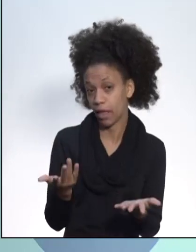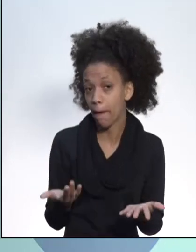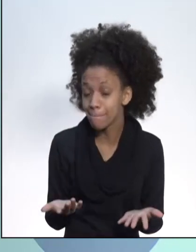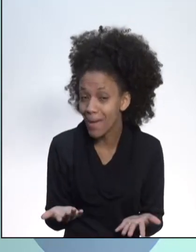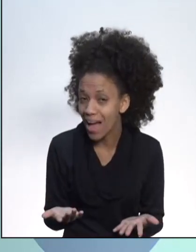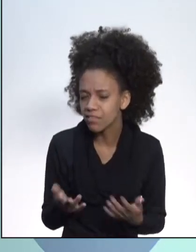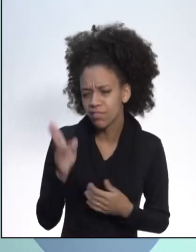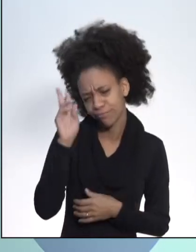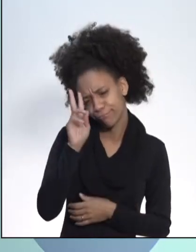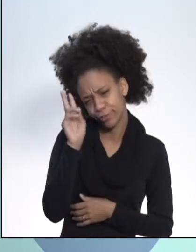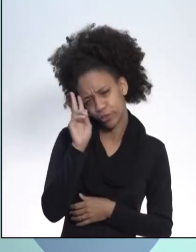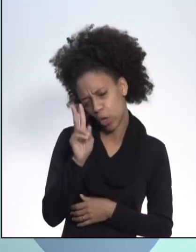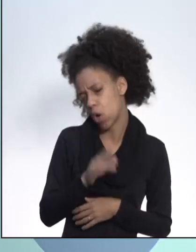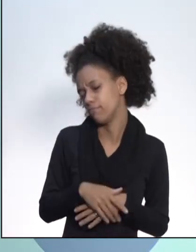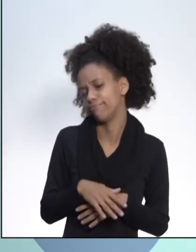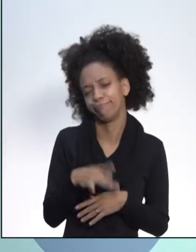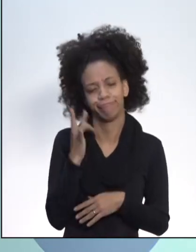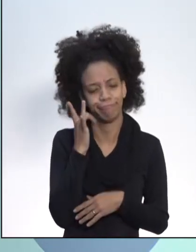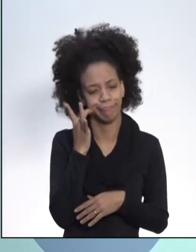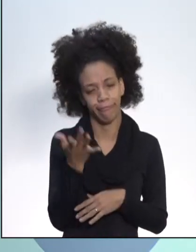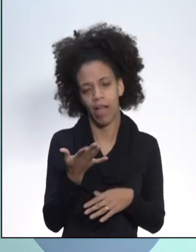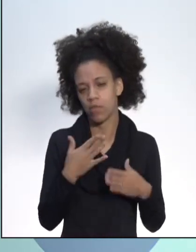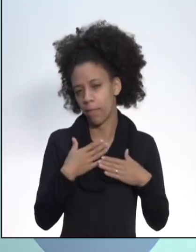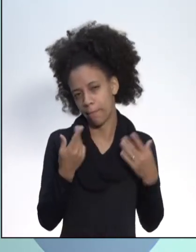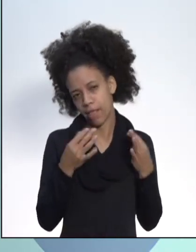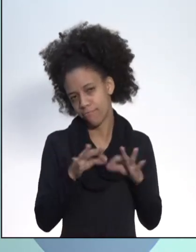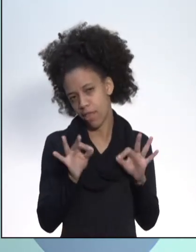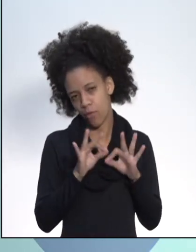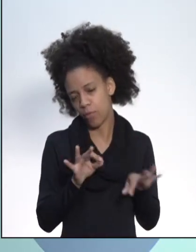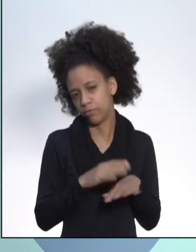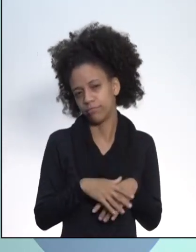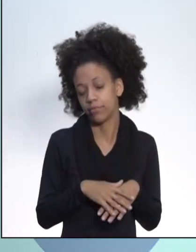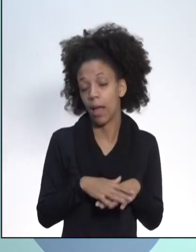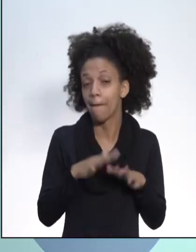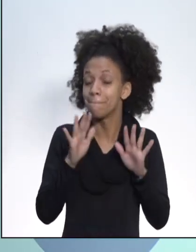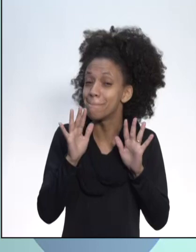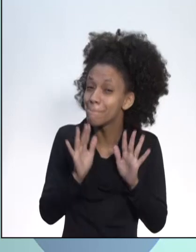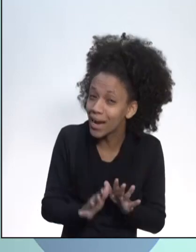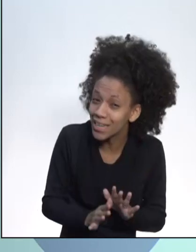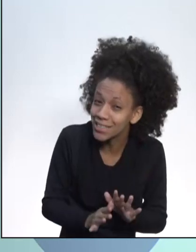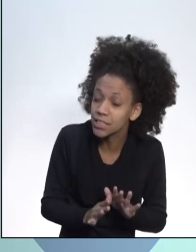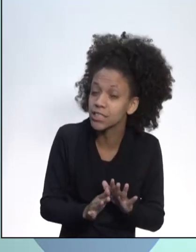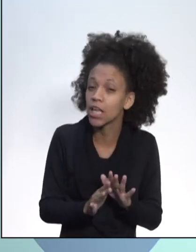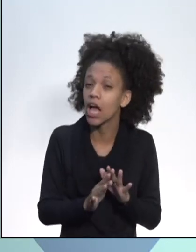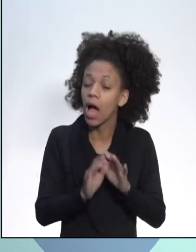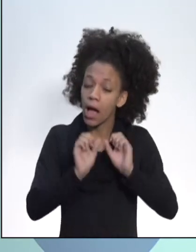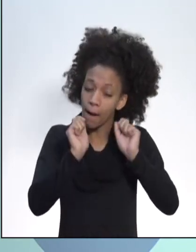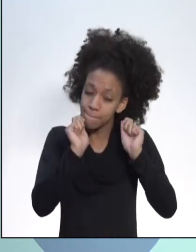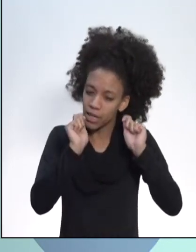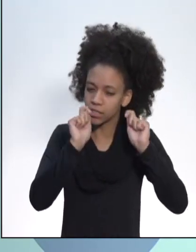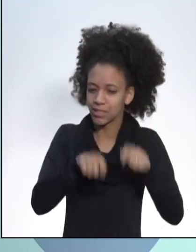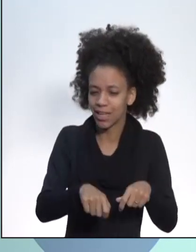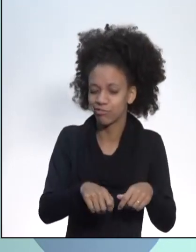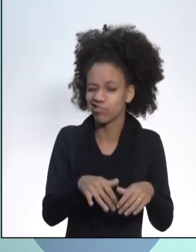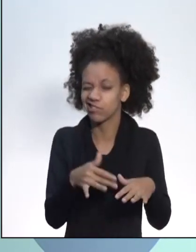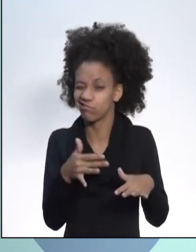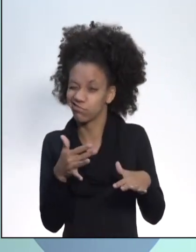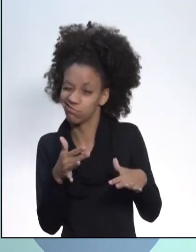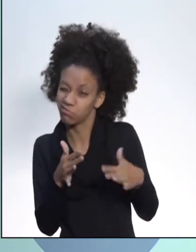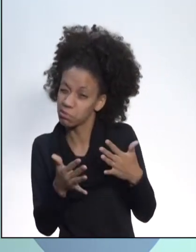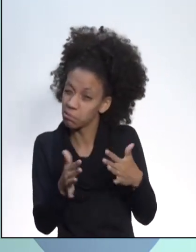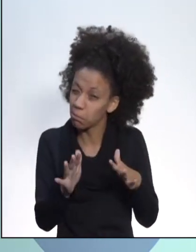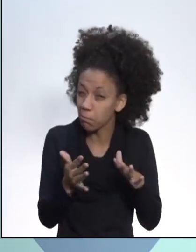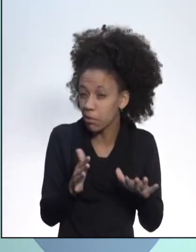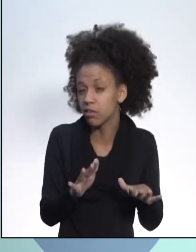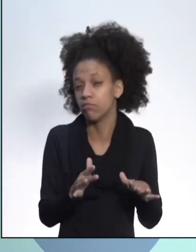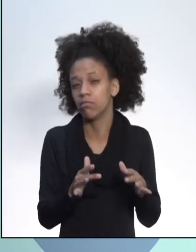professora de história, então para mim a leitura é tranquila. A determinação, na verdade, é dependendo do conteúdo que eu não gosto muito